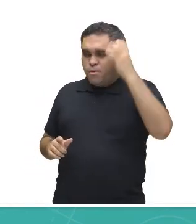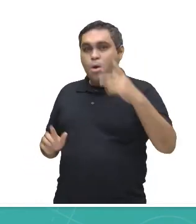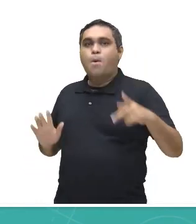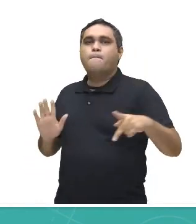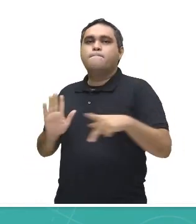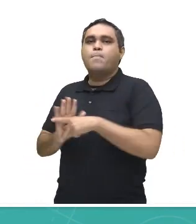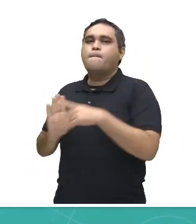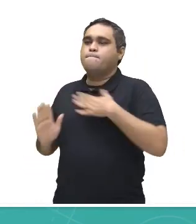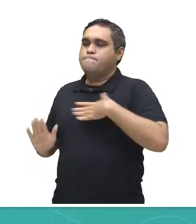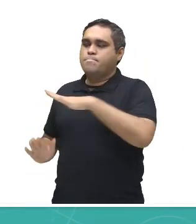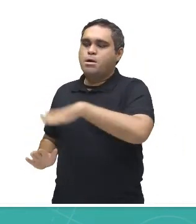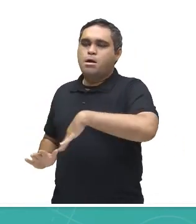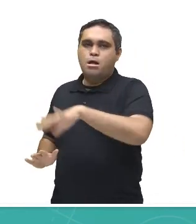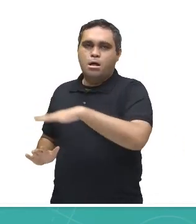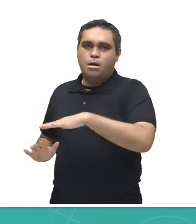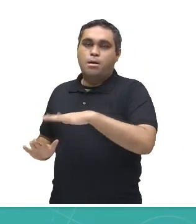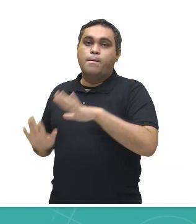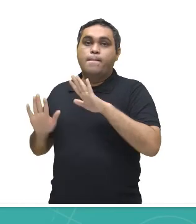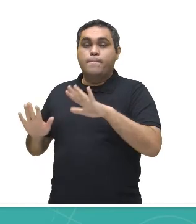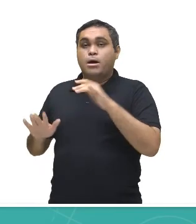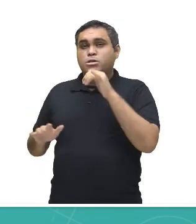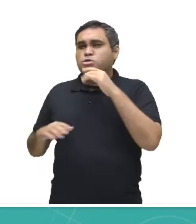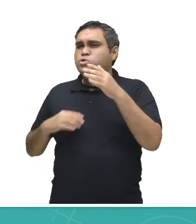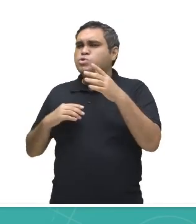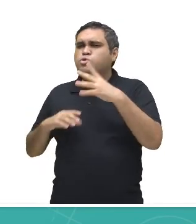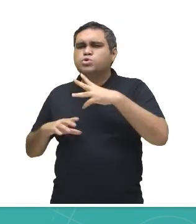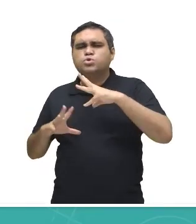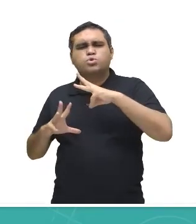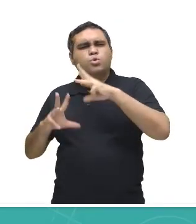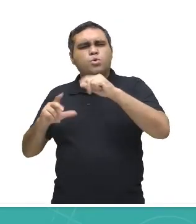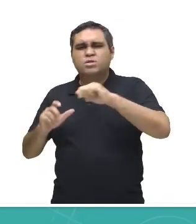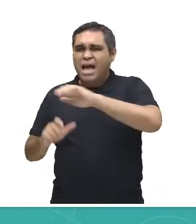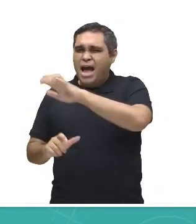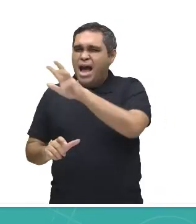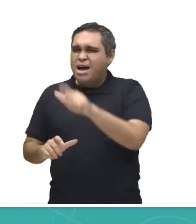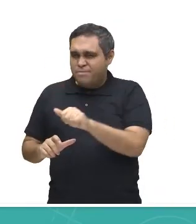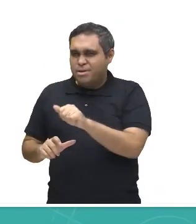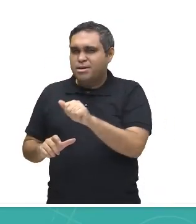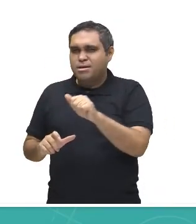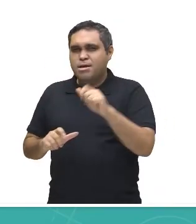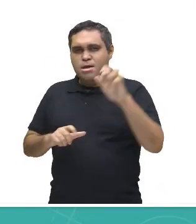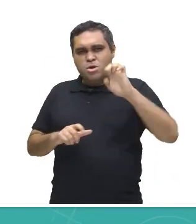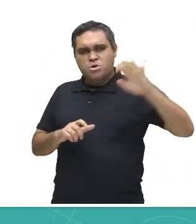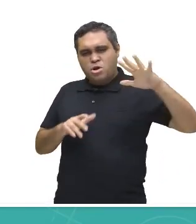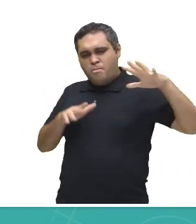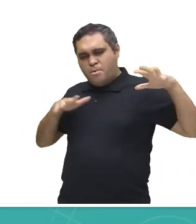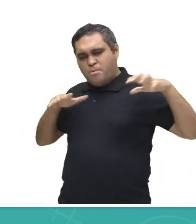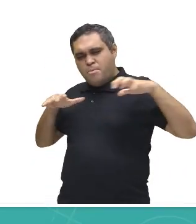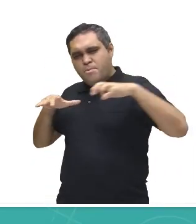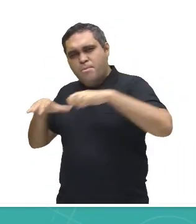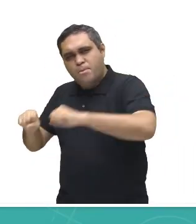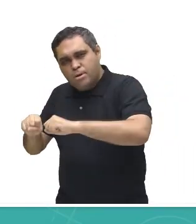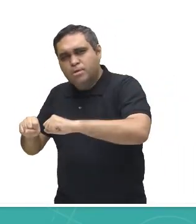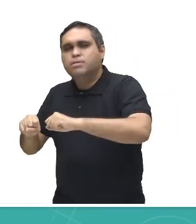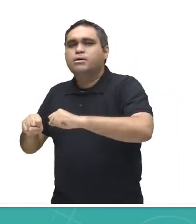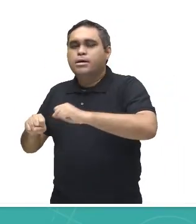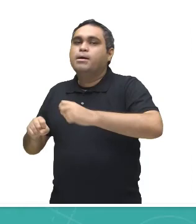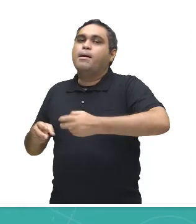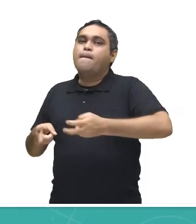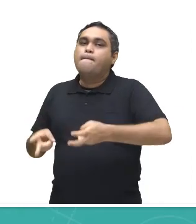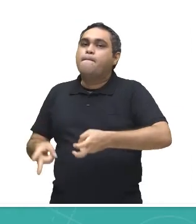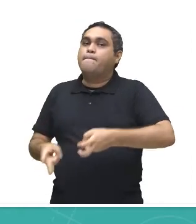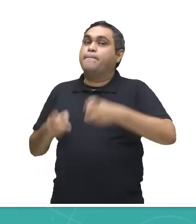de dominação dos países da África e da Ásia, a gente vai perceber